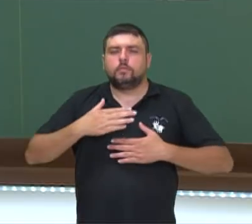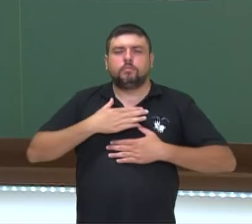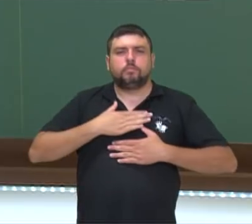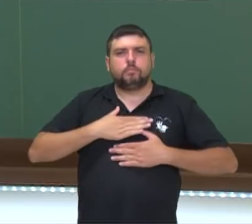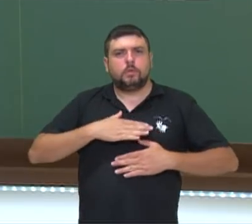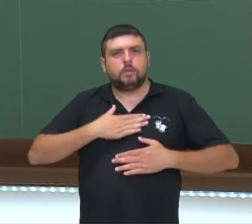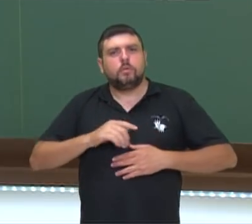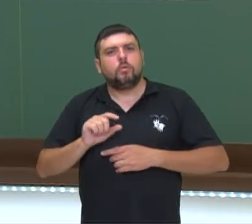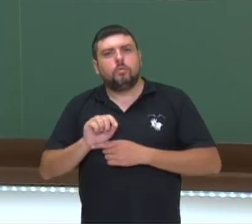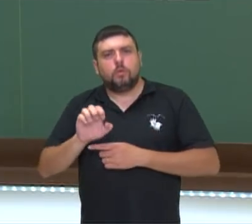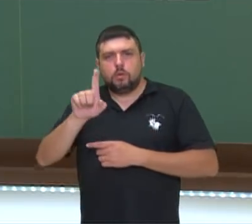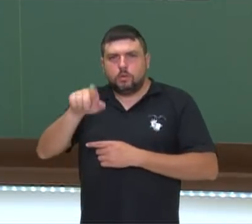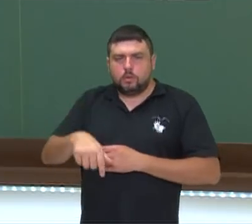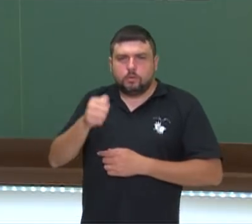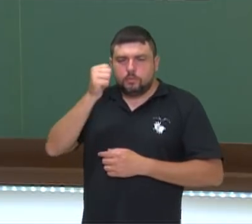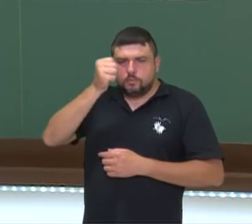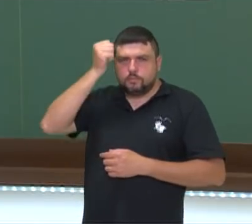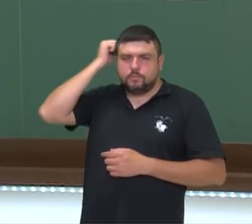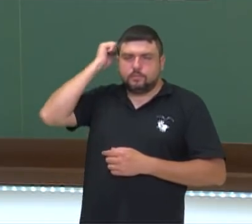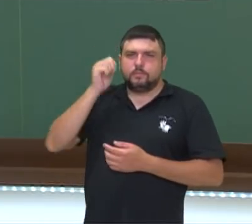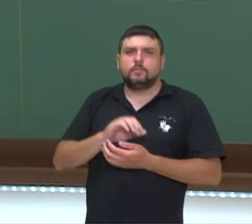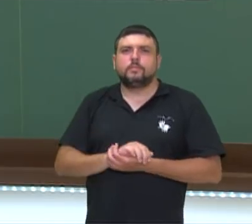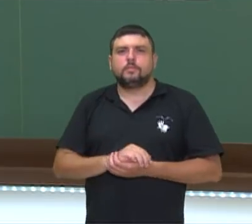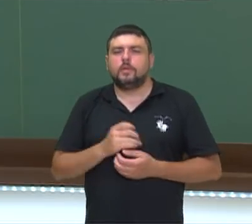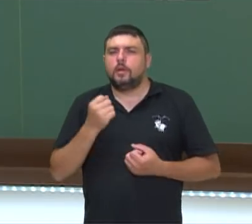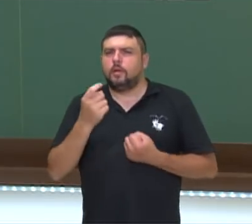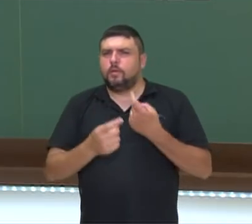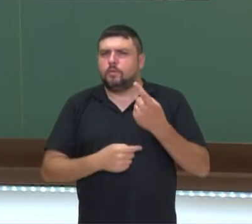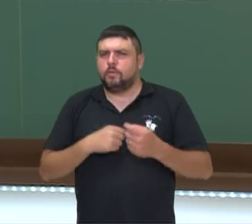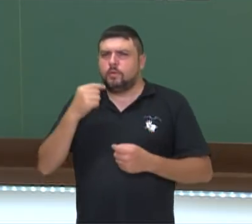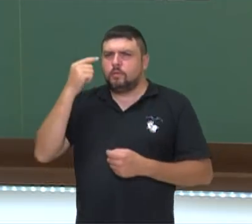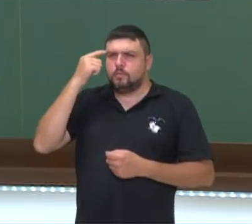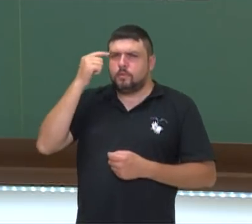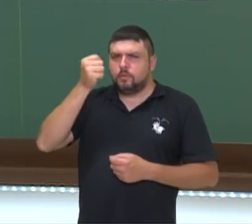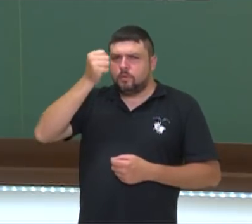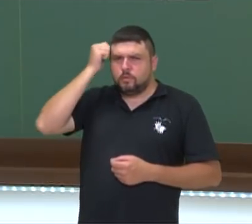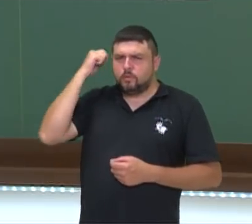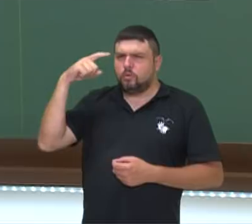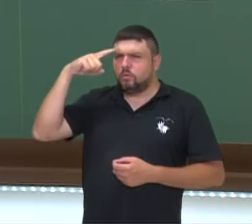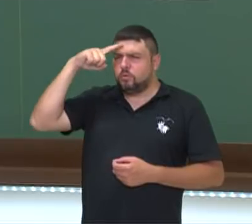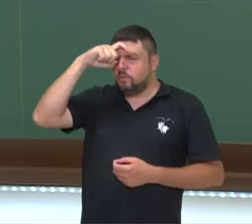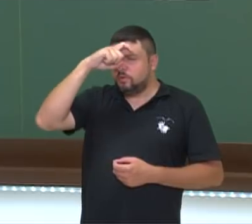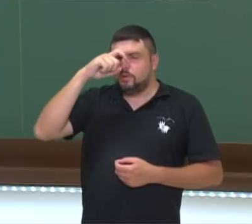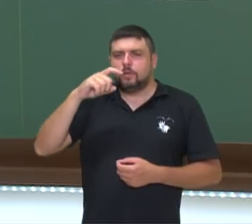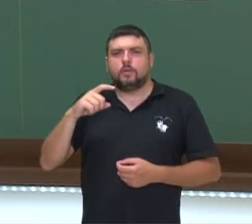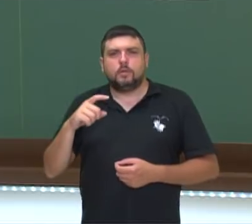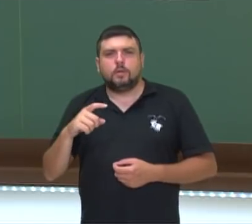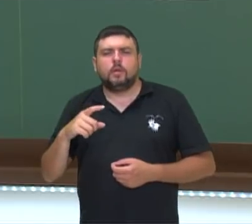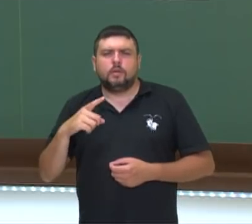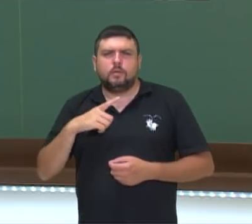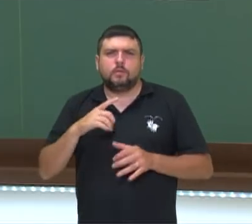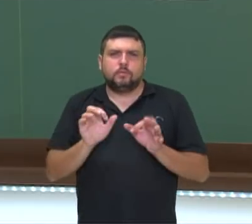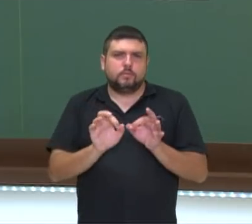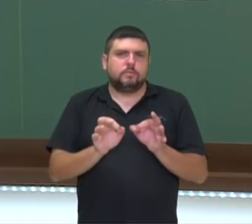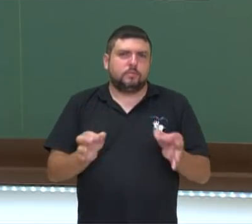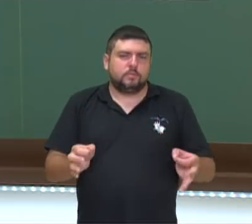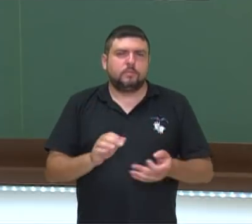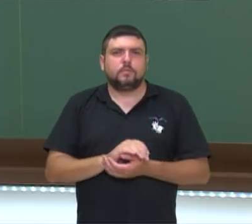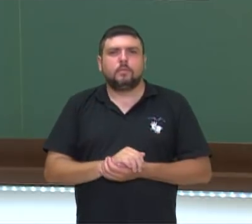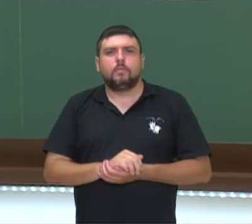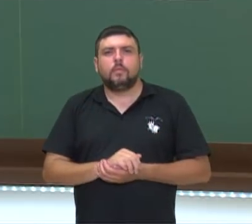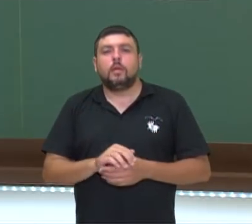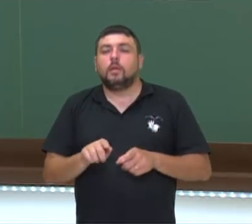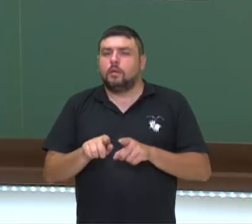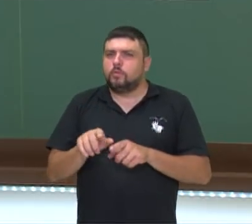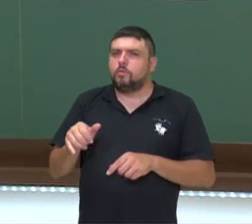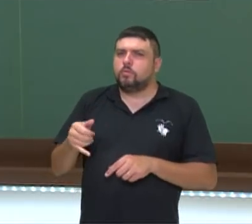num processo de vestibular. A gente pensa às vezes que vai ter questão muito difícil vestibular, tem algumas questões que também são simples. E juro, é uma coisa